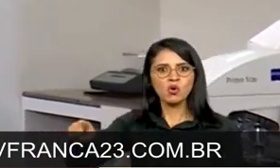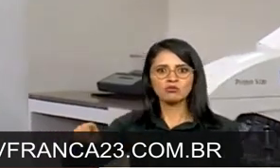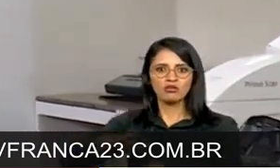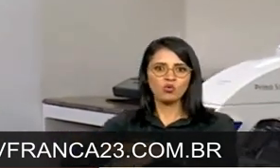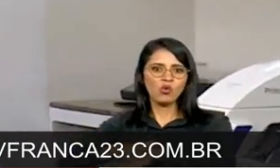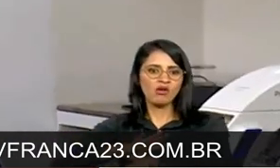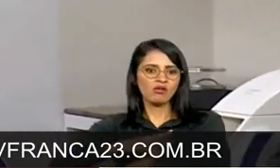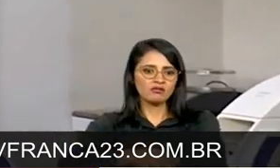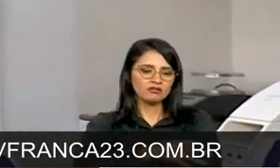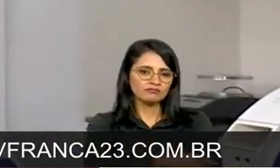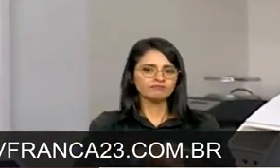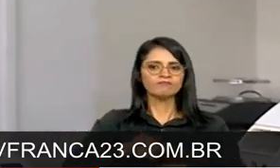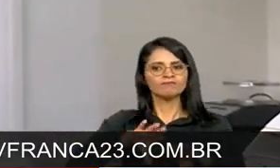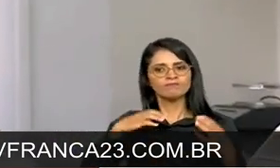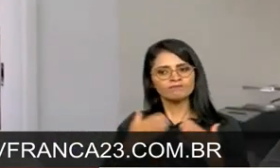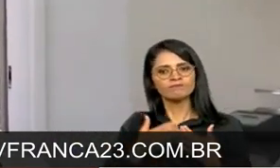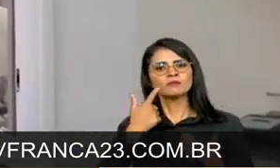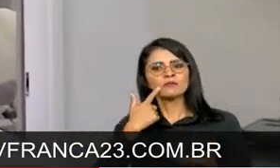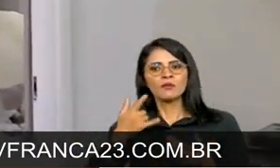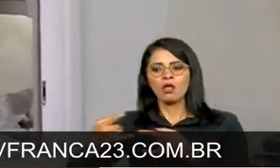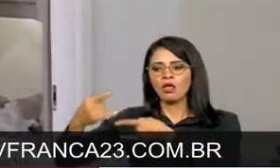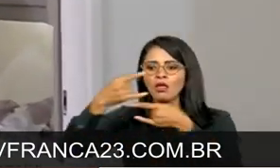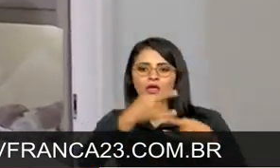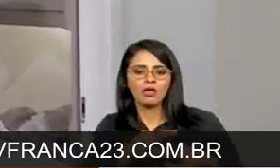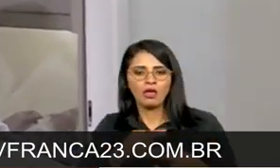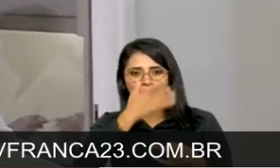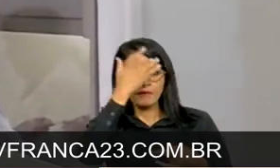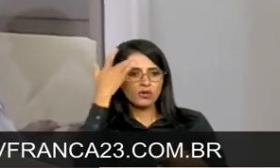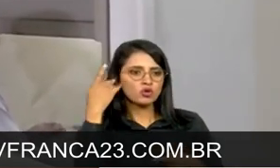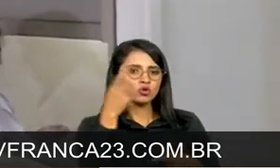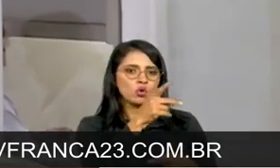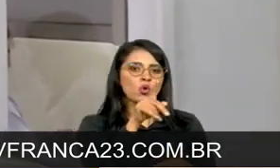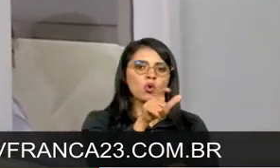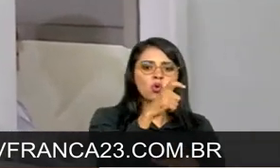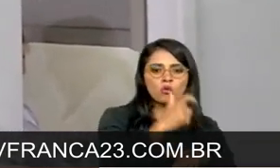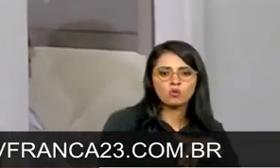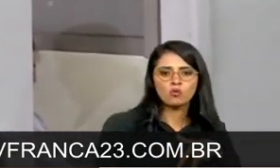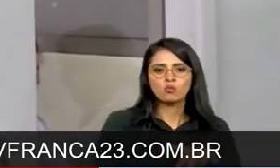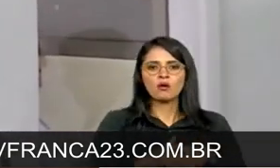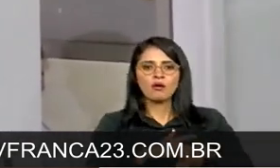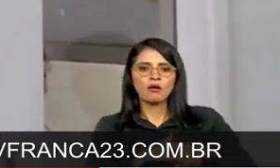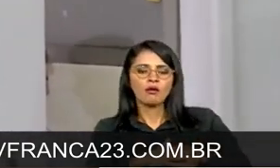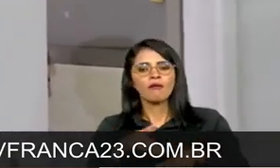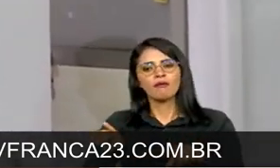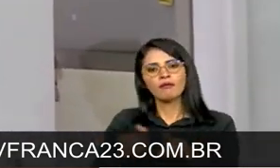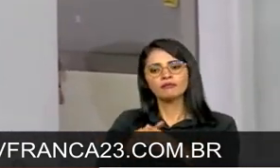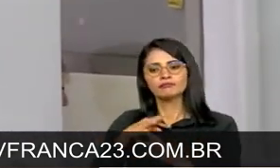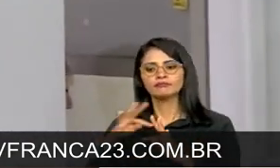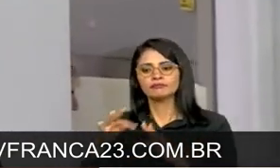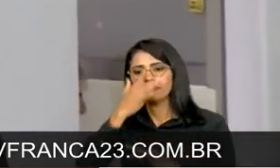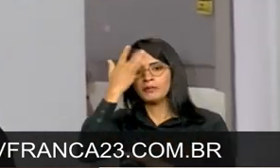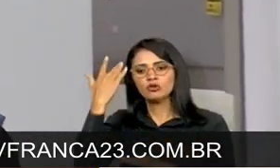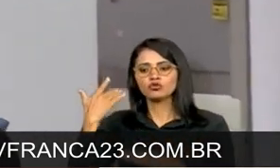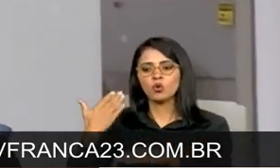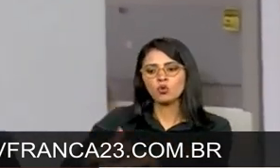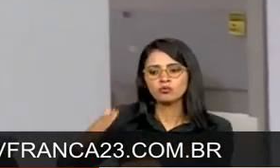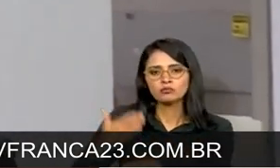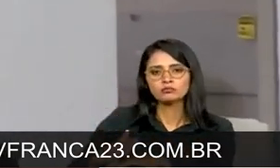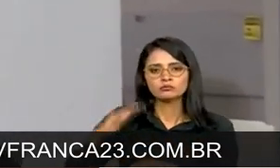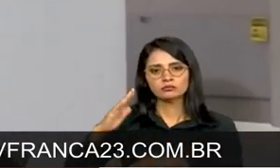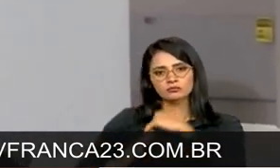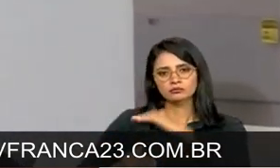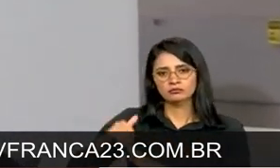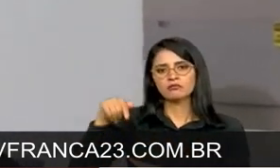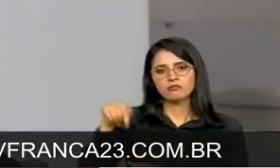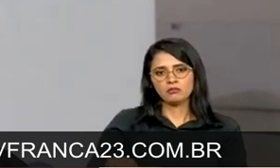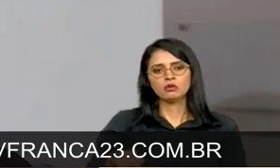Mutirões dermatológicos, teleconferências a pacientes e treinamentos a profissionais tanto na capital quanto no interior foram